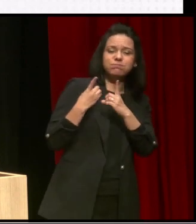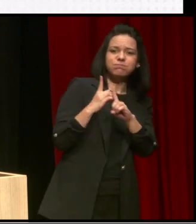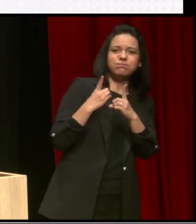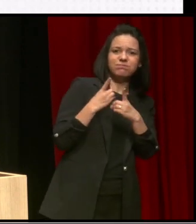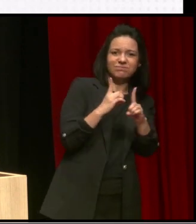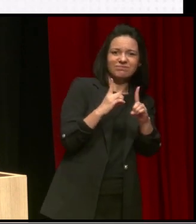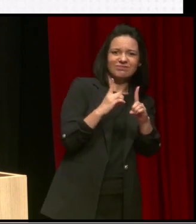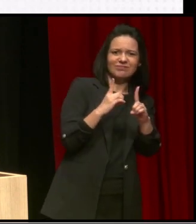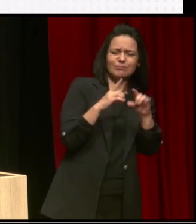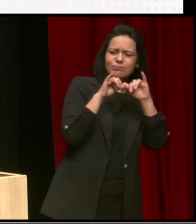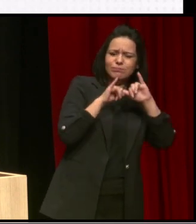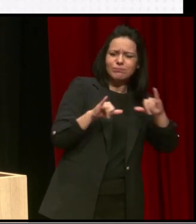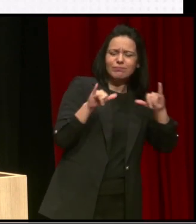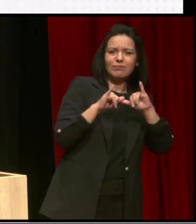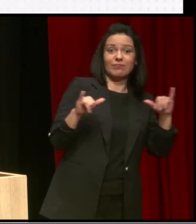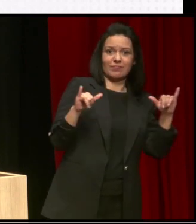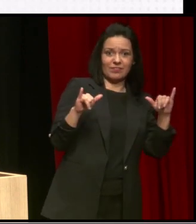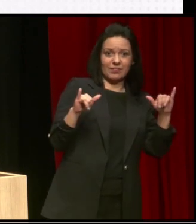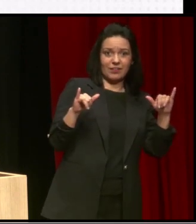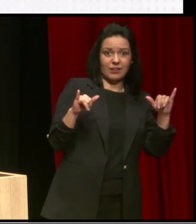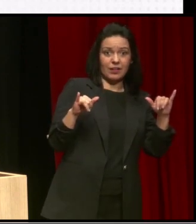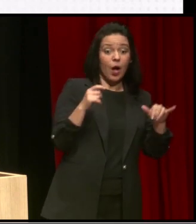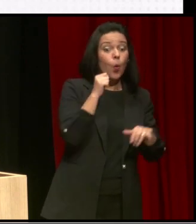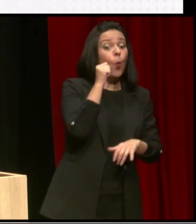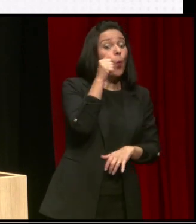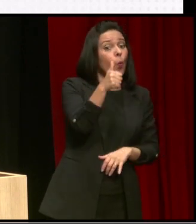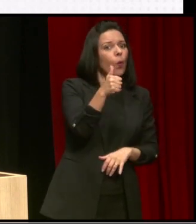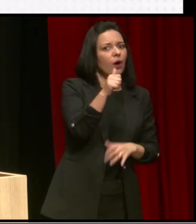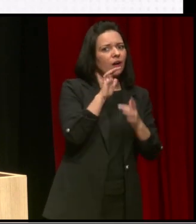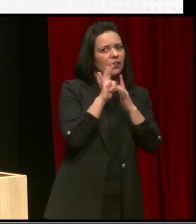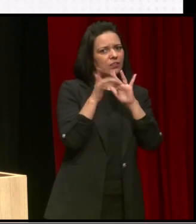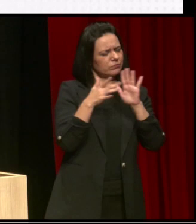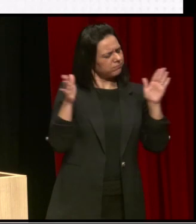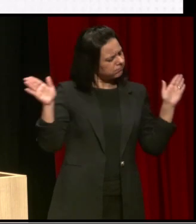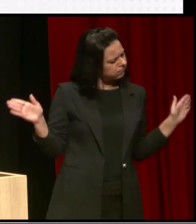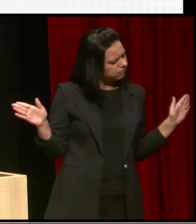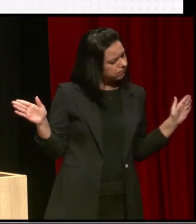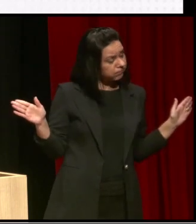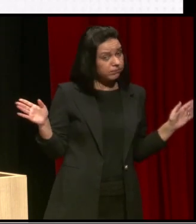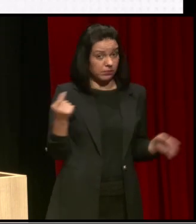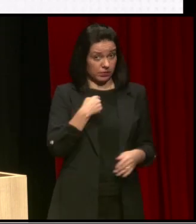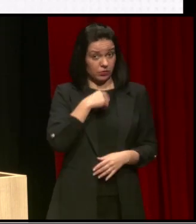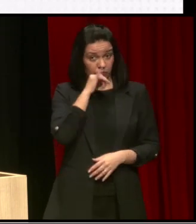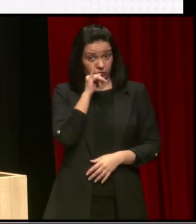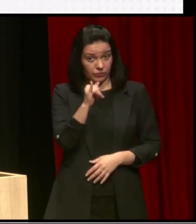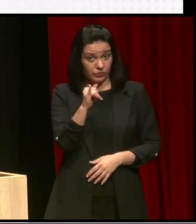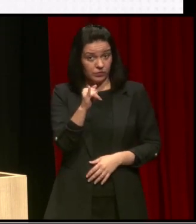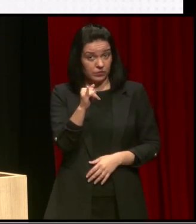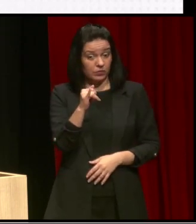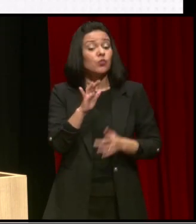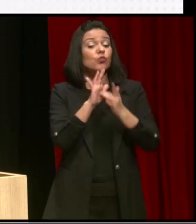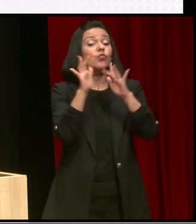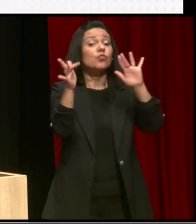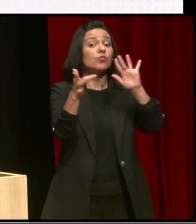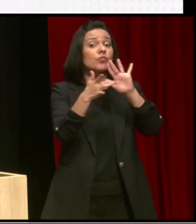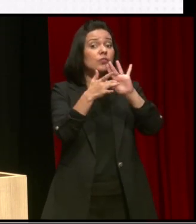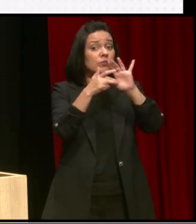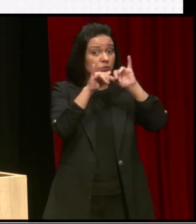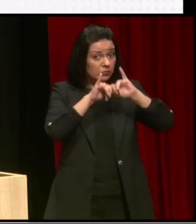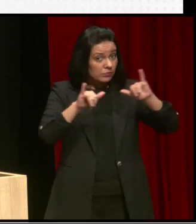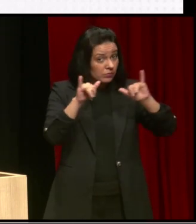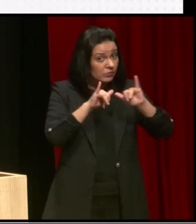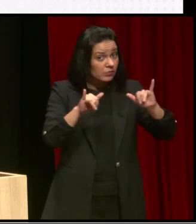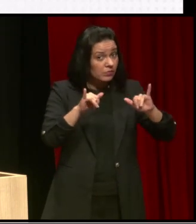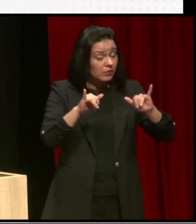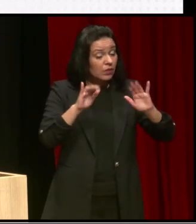crucificado. Olhem bem o que Jesus fala. E eu, quando eu for levantado da terra, do que Jesus está falando? De ser